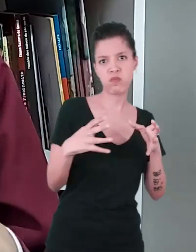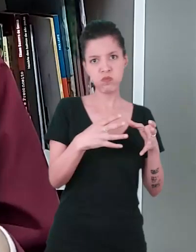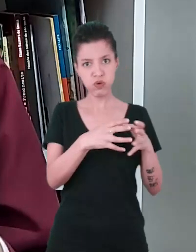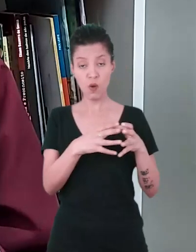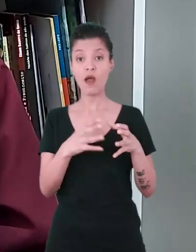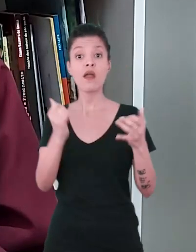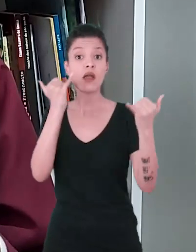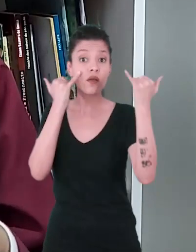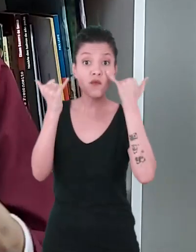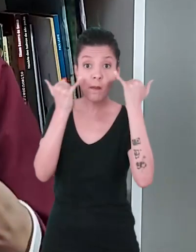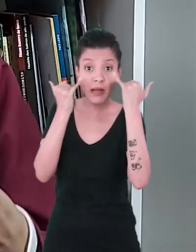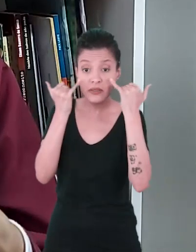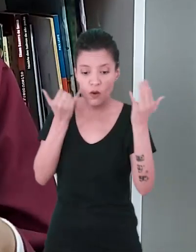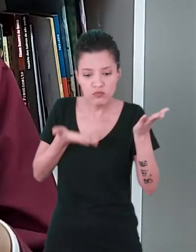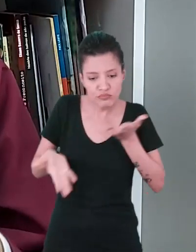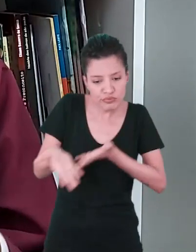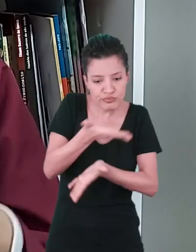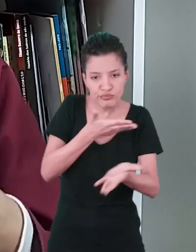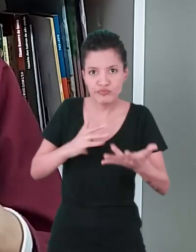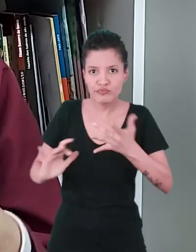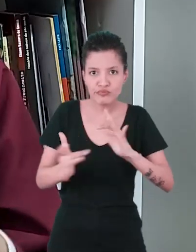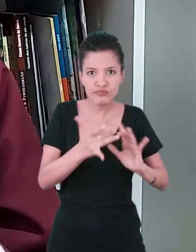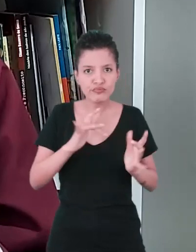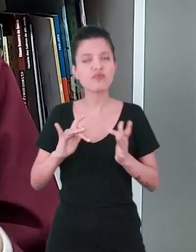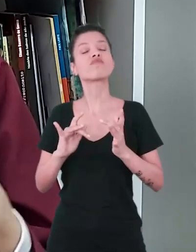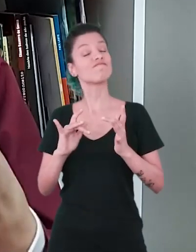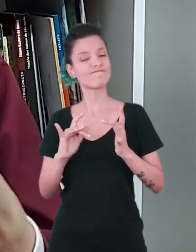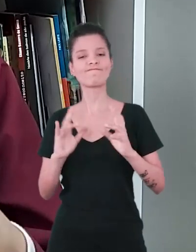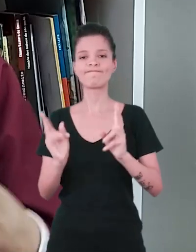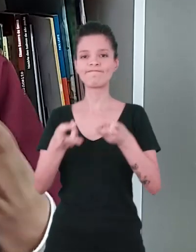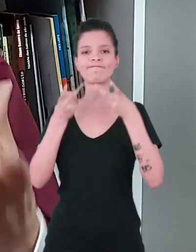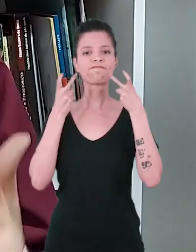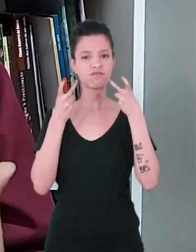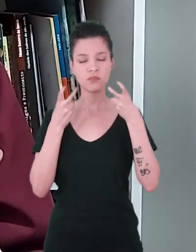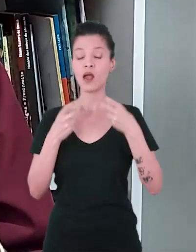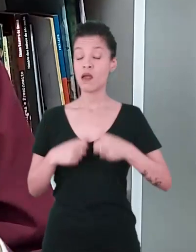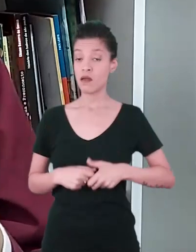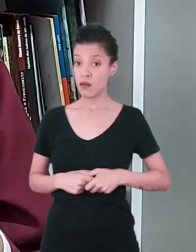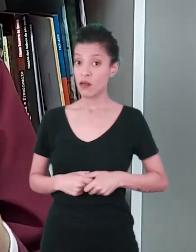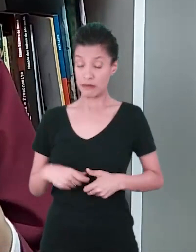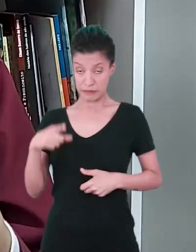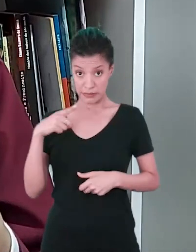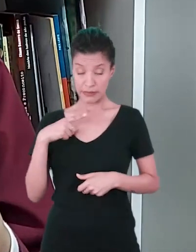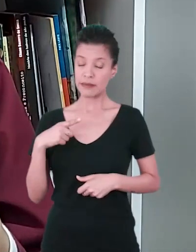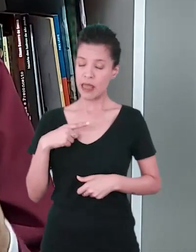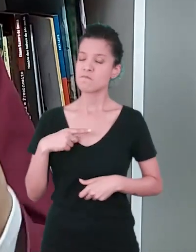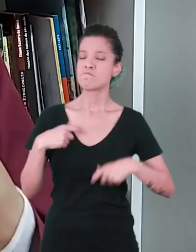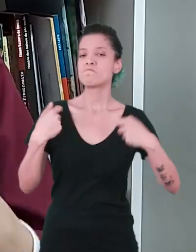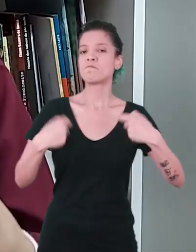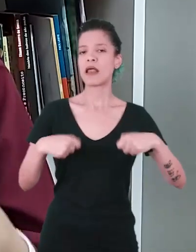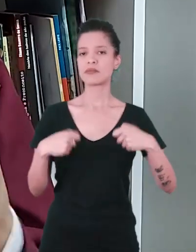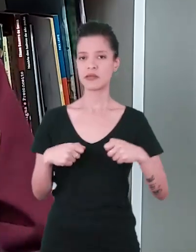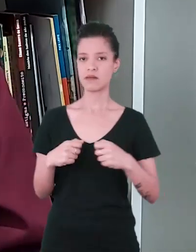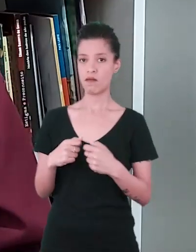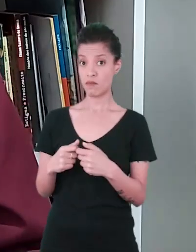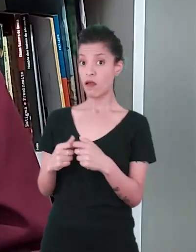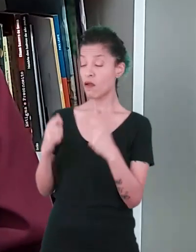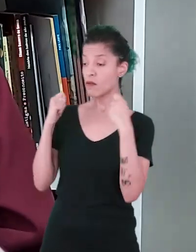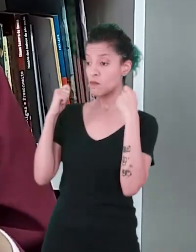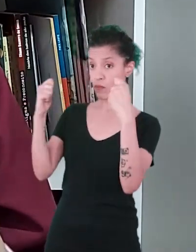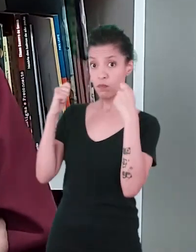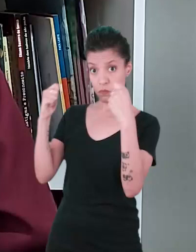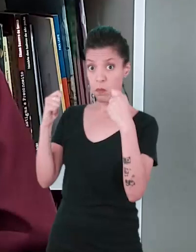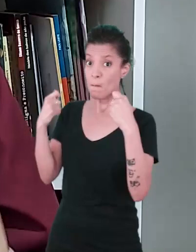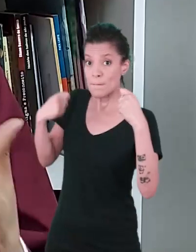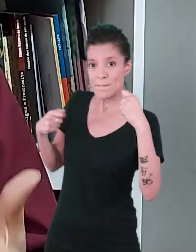compartilhar as informações, e a partir daí a gente percebeu que, além de trabalhar a reivindicação das políticas